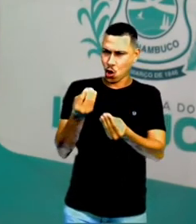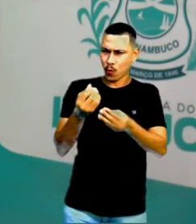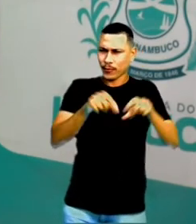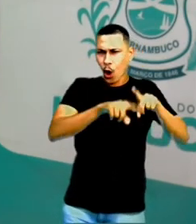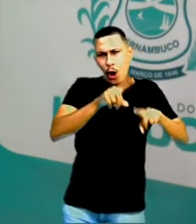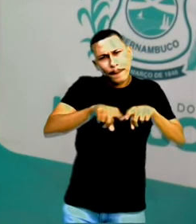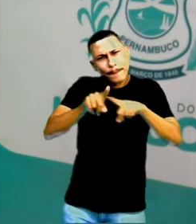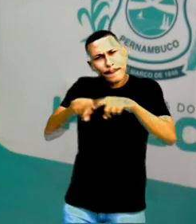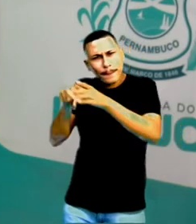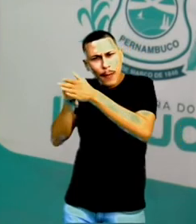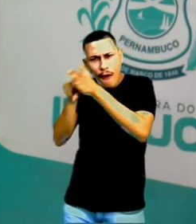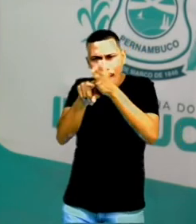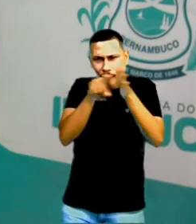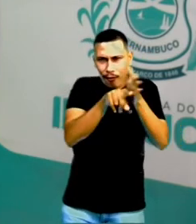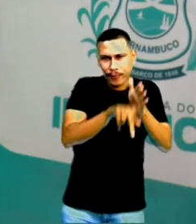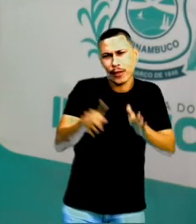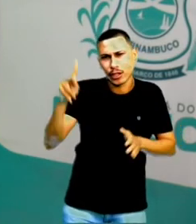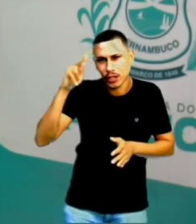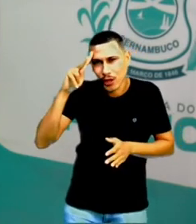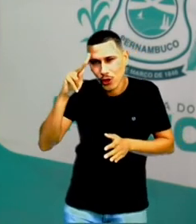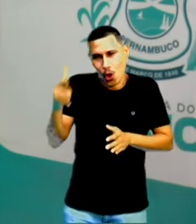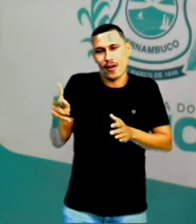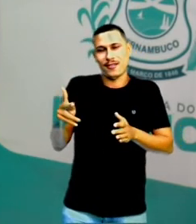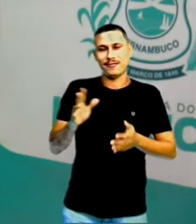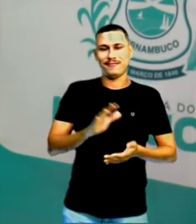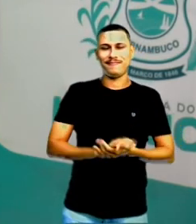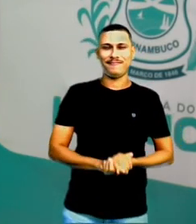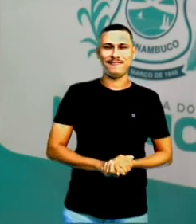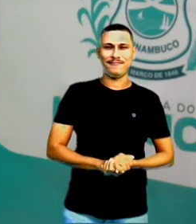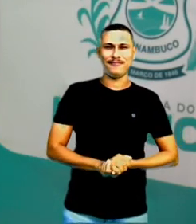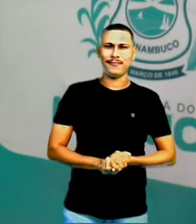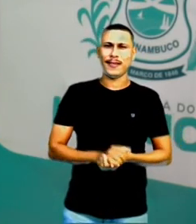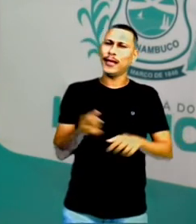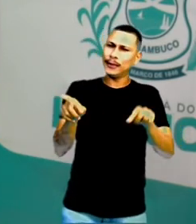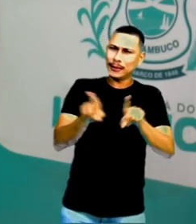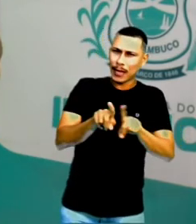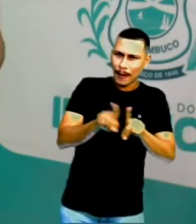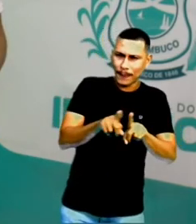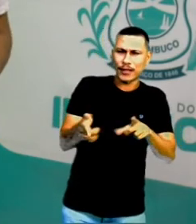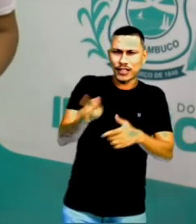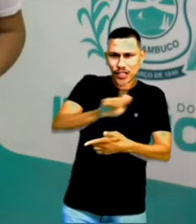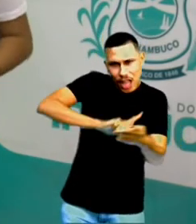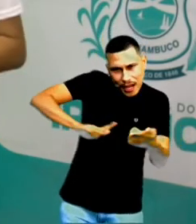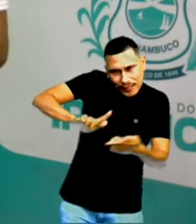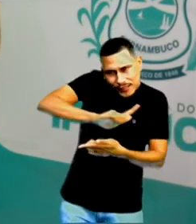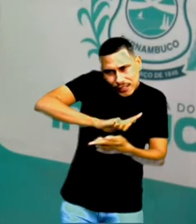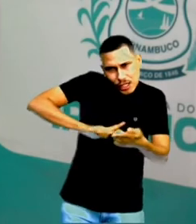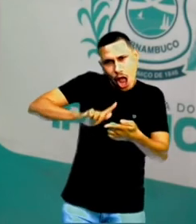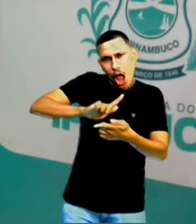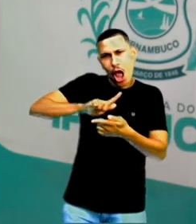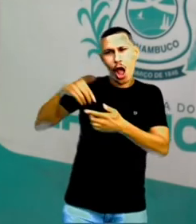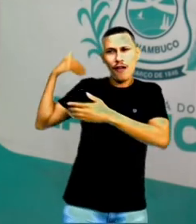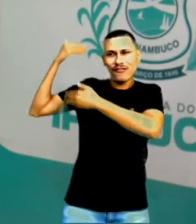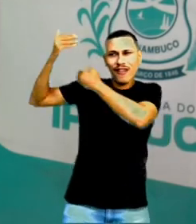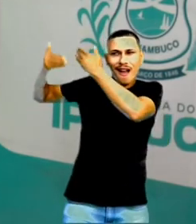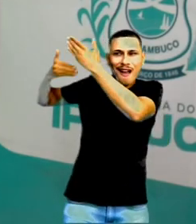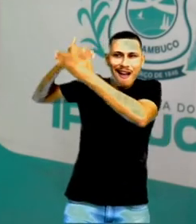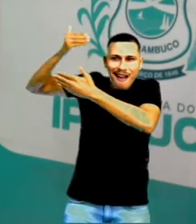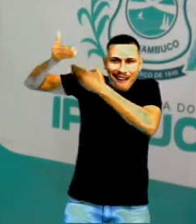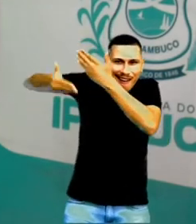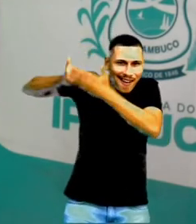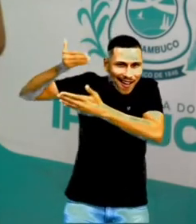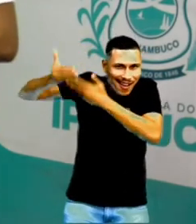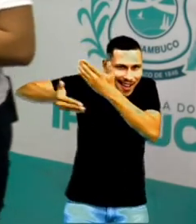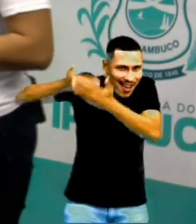fontes históricas até os dias atuais e elas passaram de geração por geração.